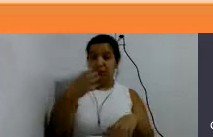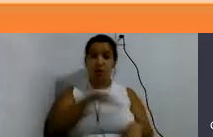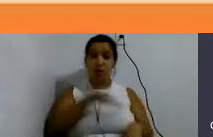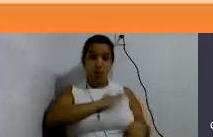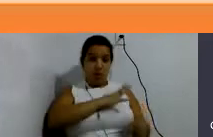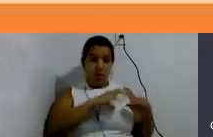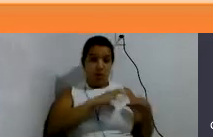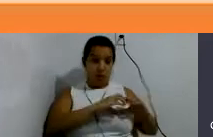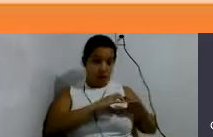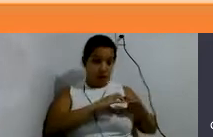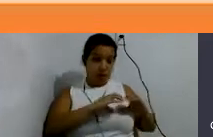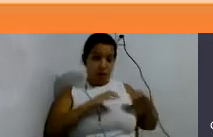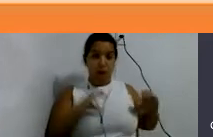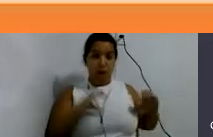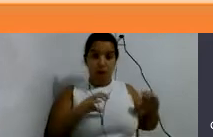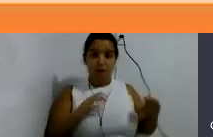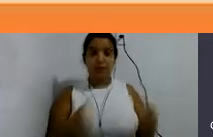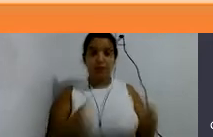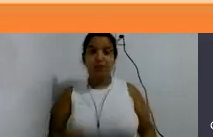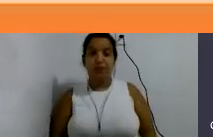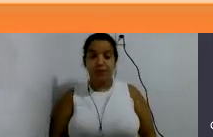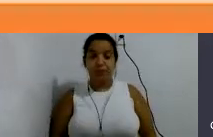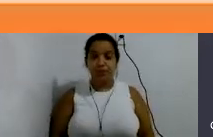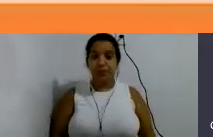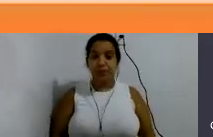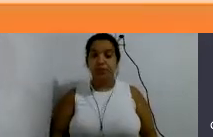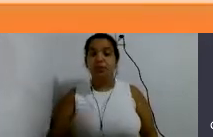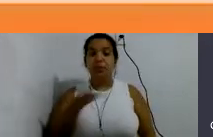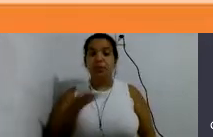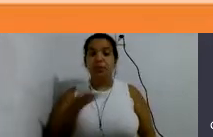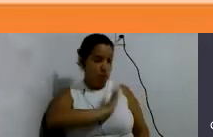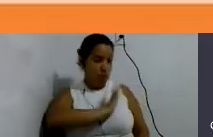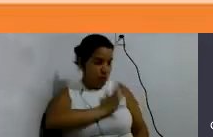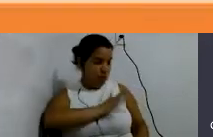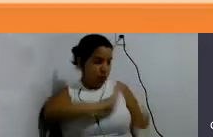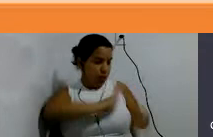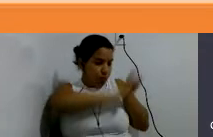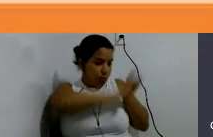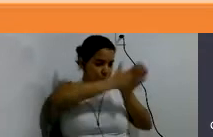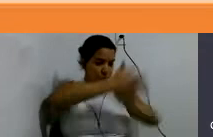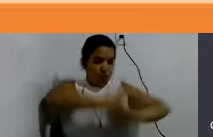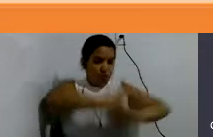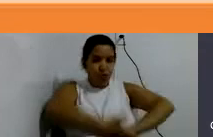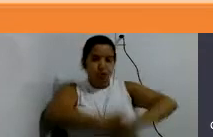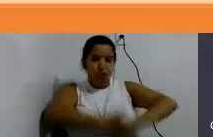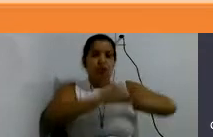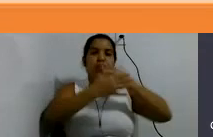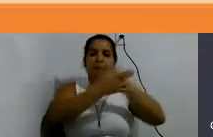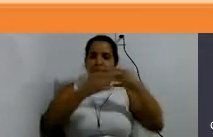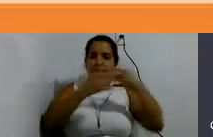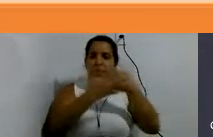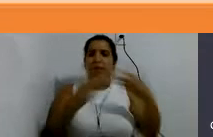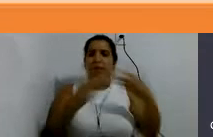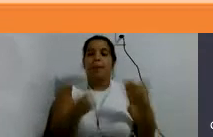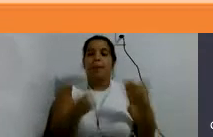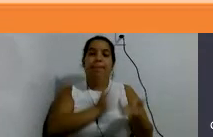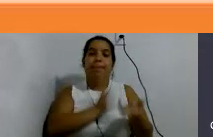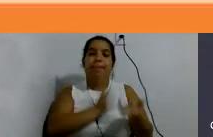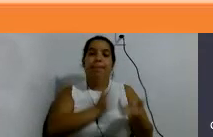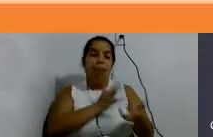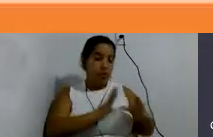um megacoração. Então, o parasita vai lá para o coração, destrói as fibras e o coração ele começa